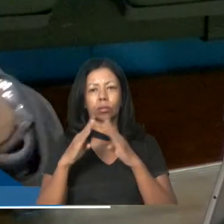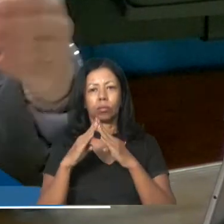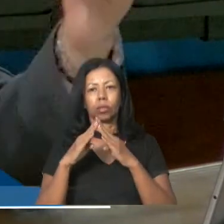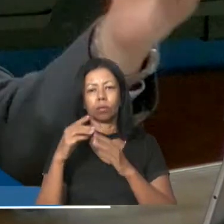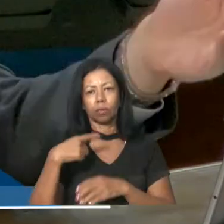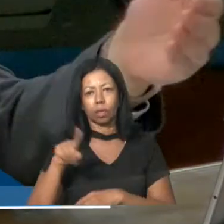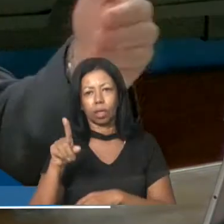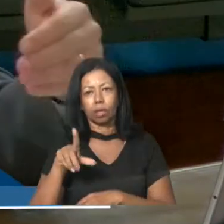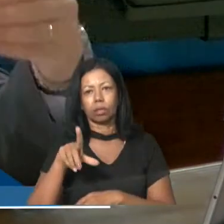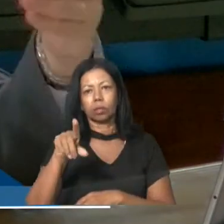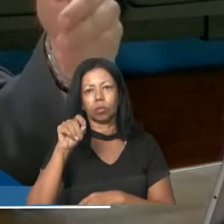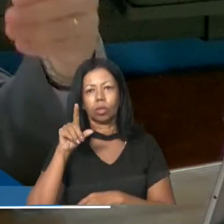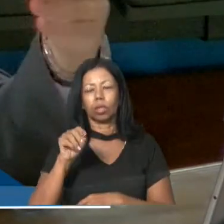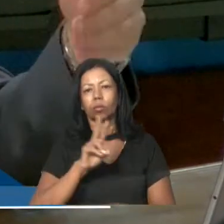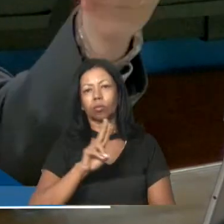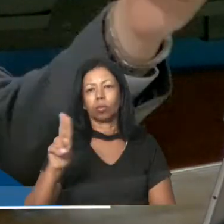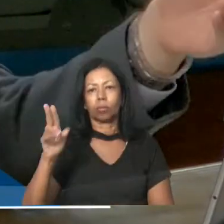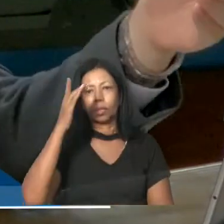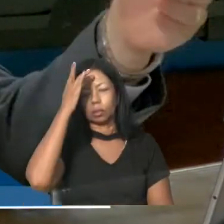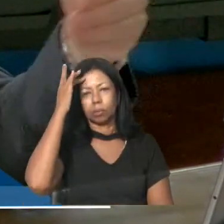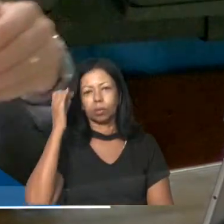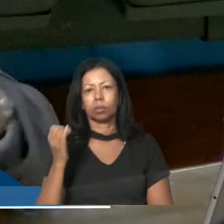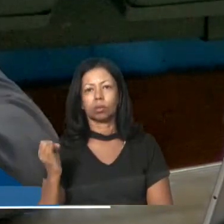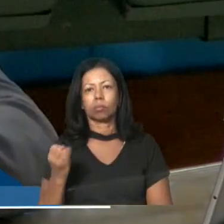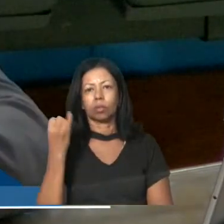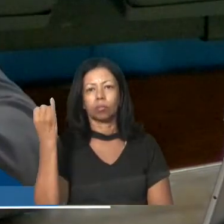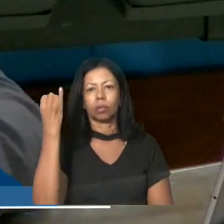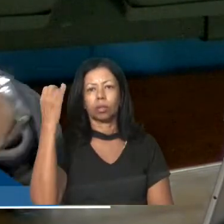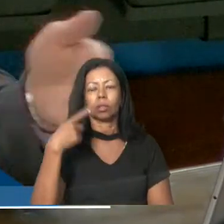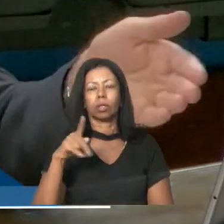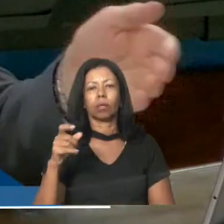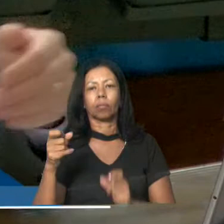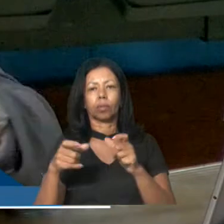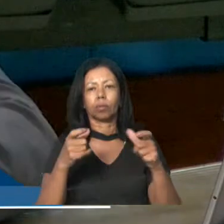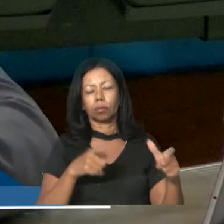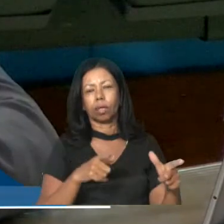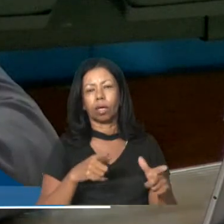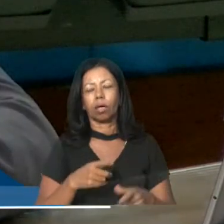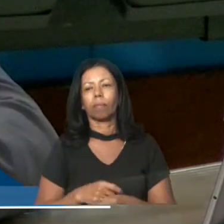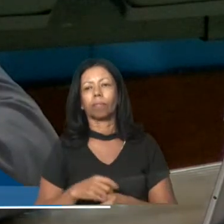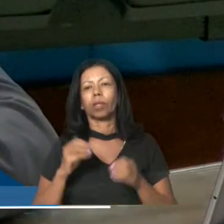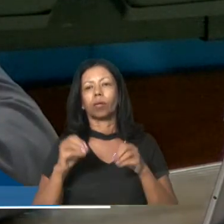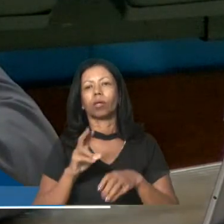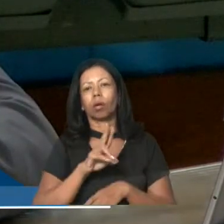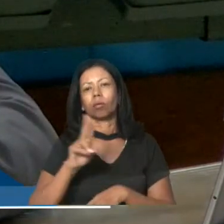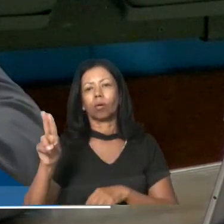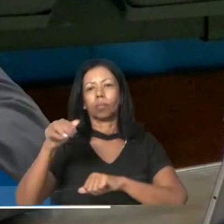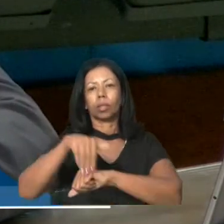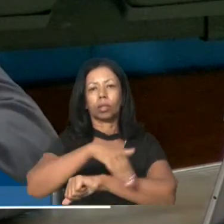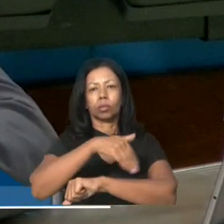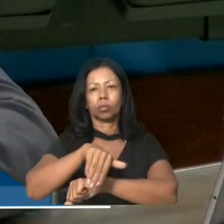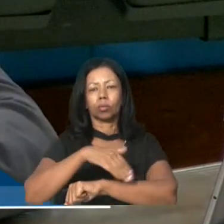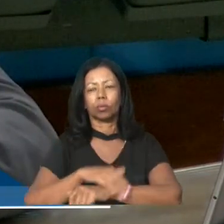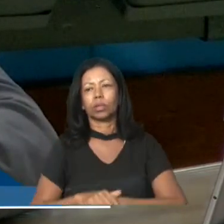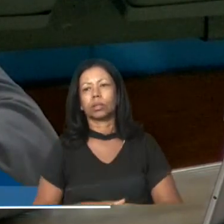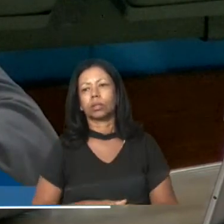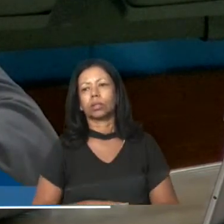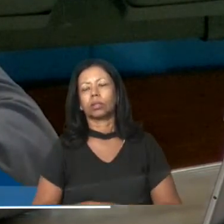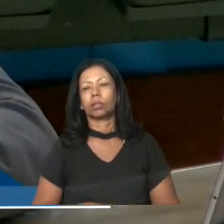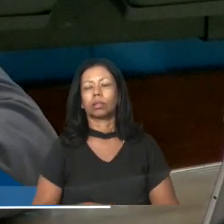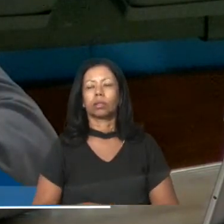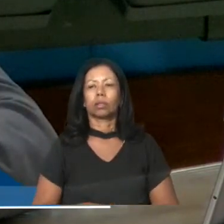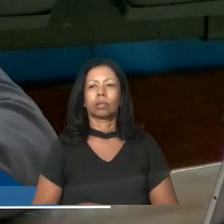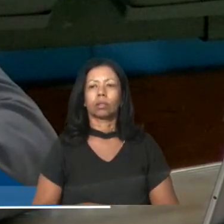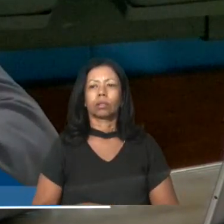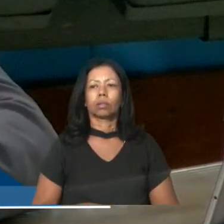ali escolheram os nomes das pessoas que foram importantes para aquela localidade para nomear os nomes das ruas, com as travessas, etc.